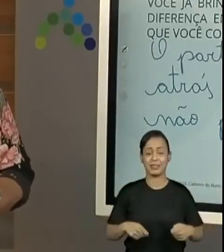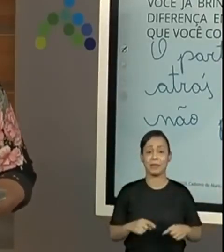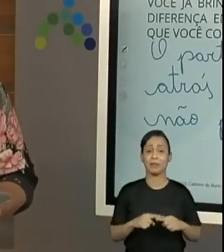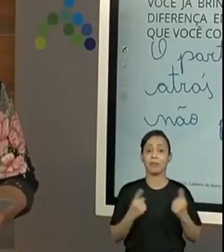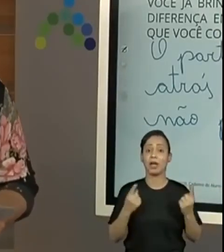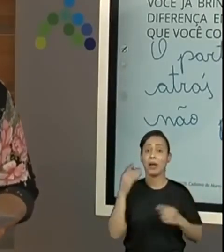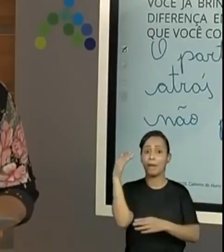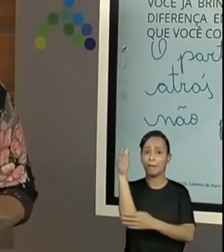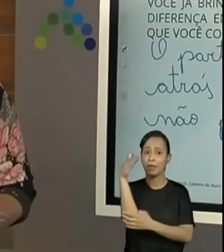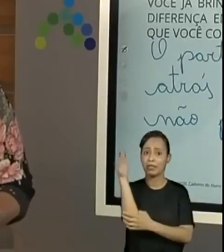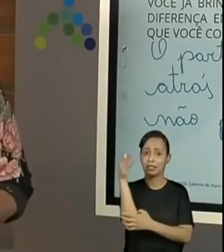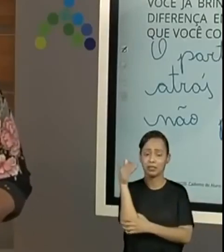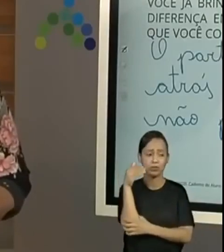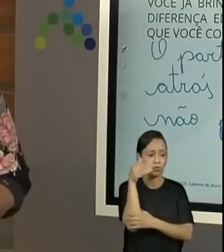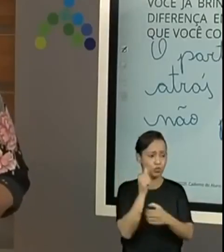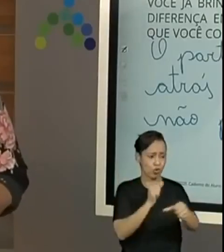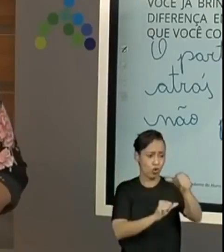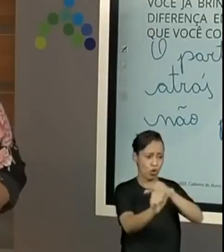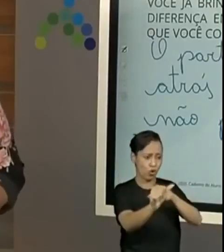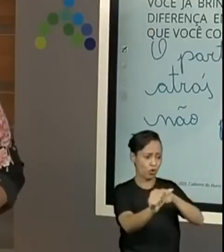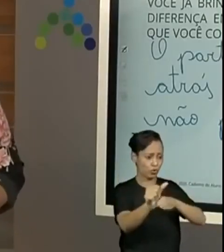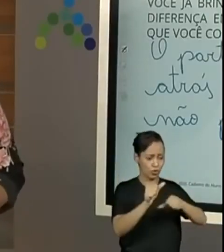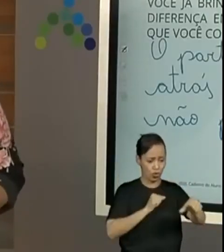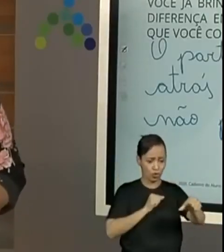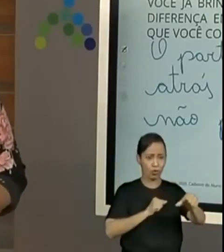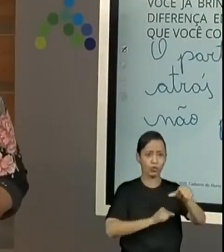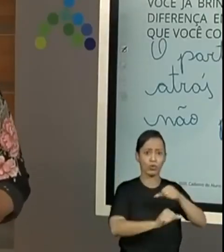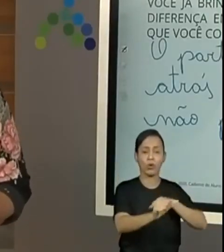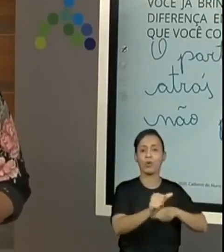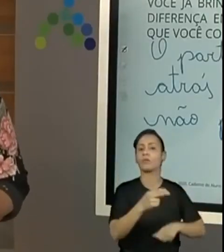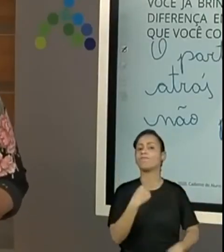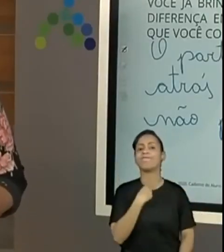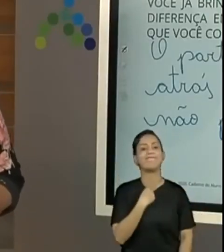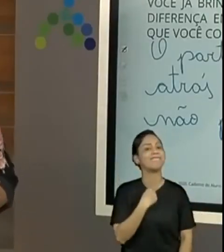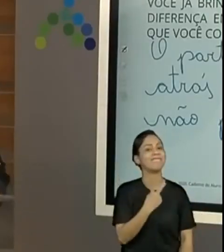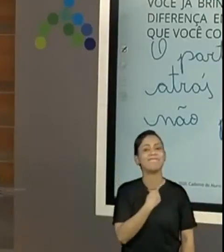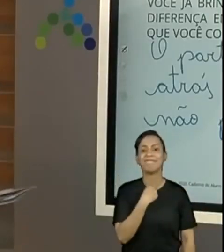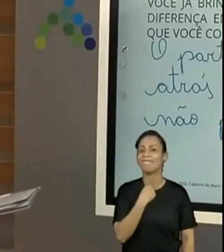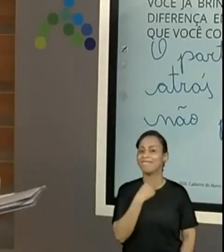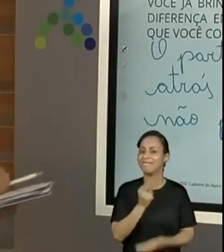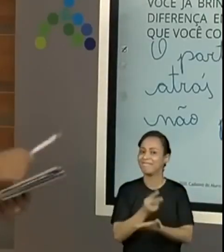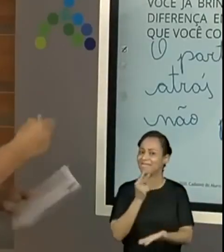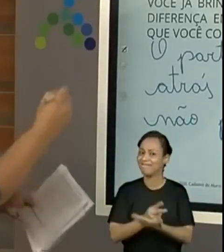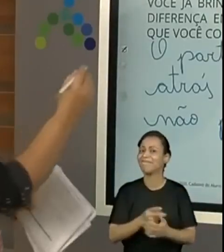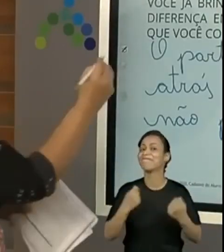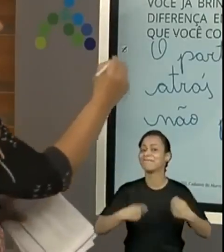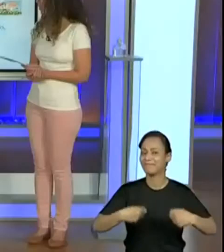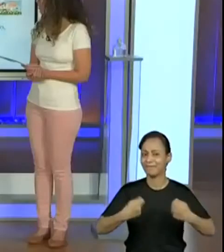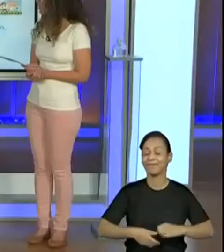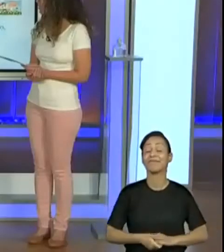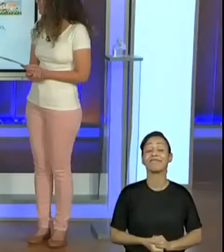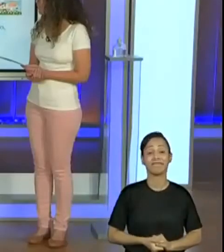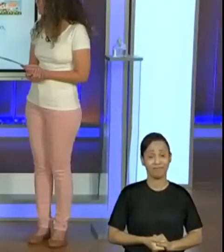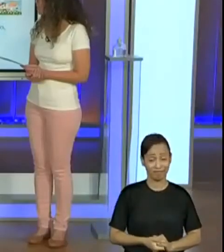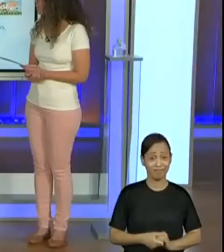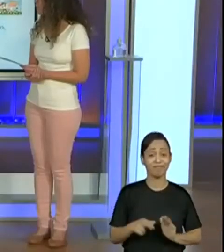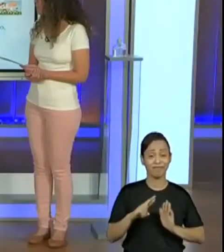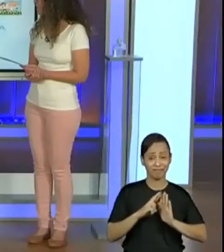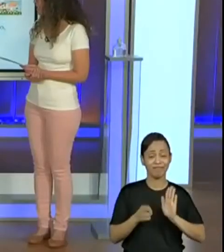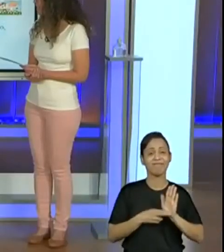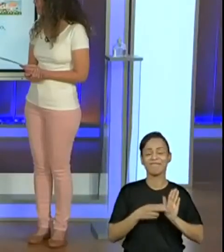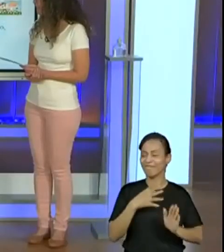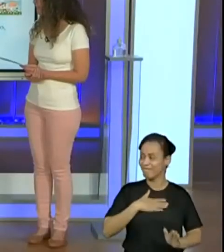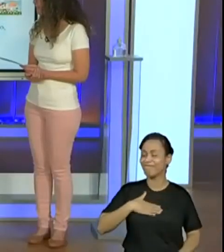outro. Tem que atravessar para o seu campo sem passar a bandeira para o outro. Então, vamos colocar essa, professora? Acho que dá também, né? Acho que a